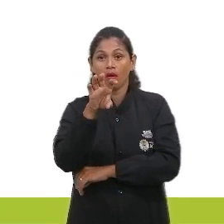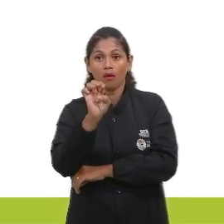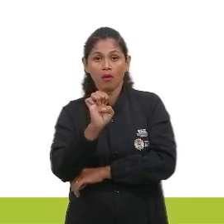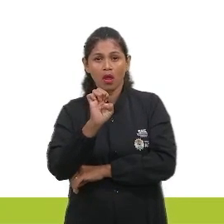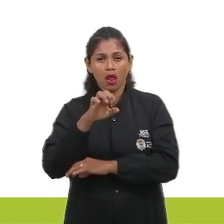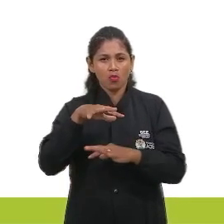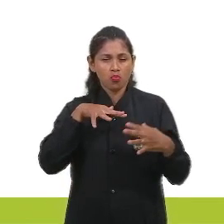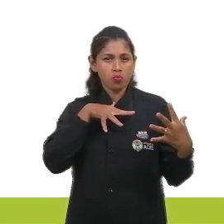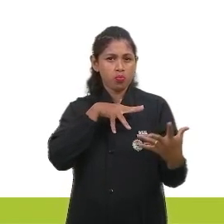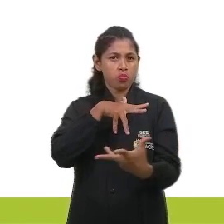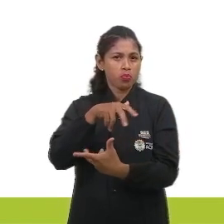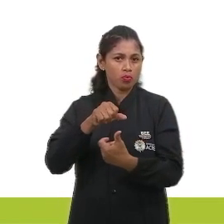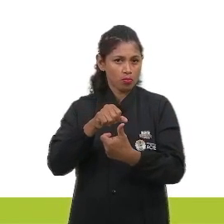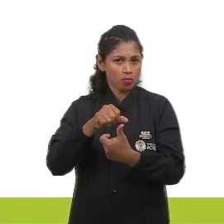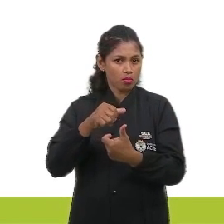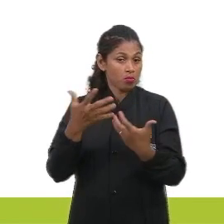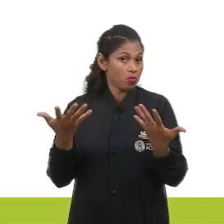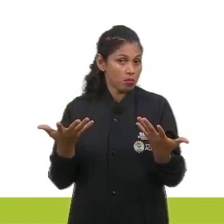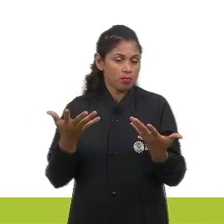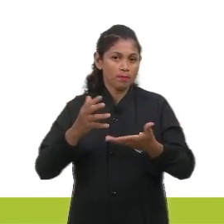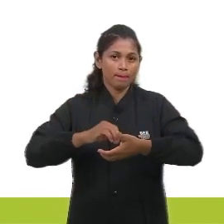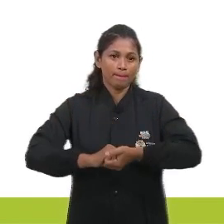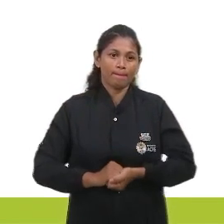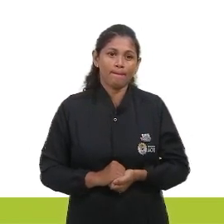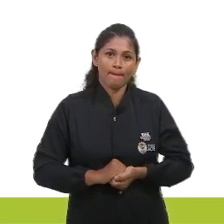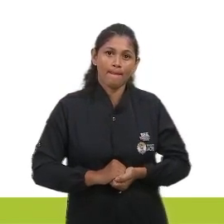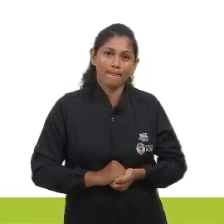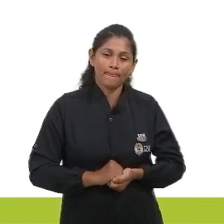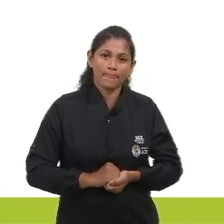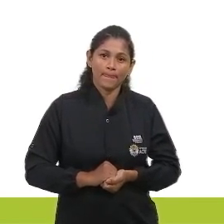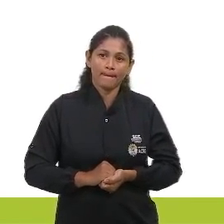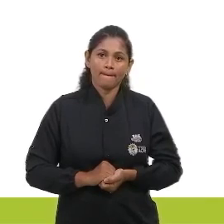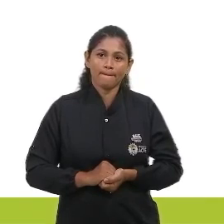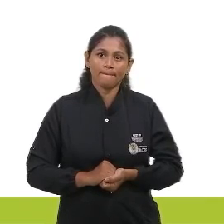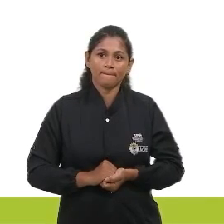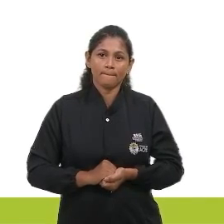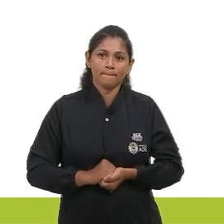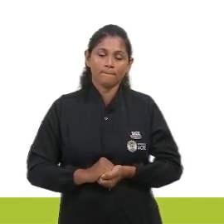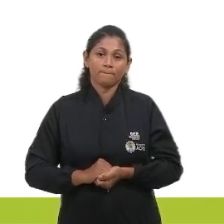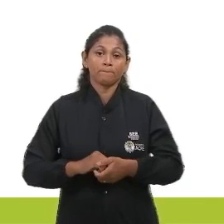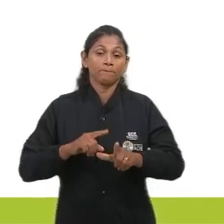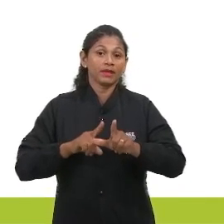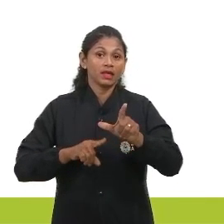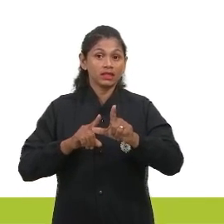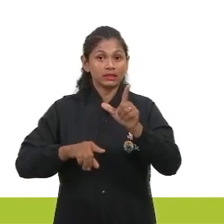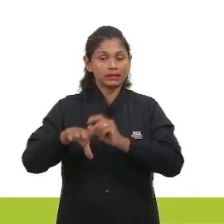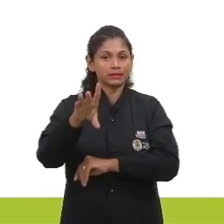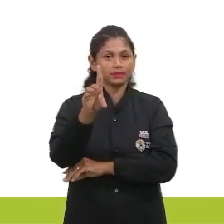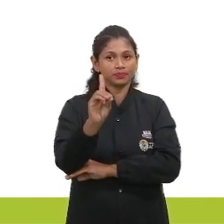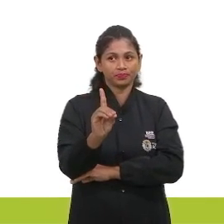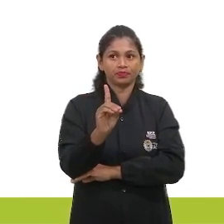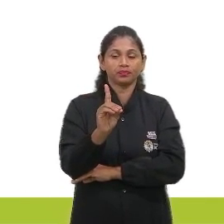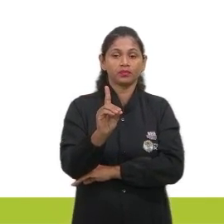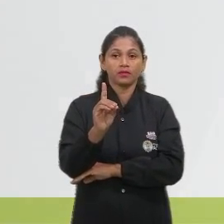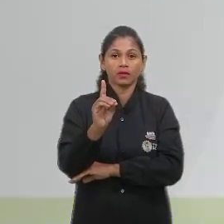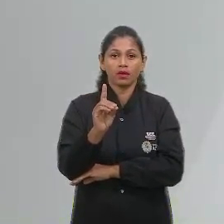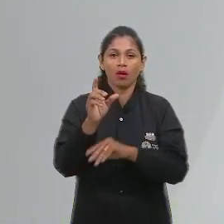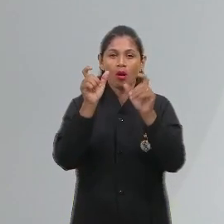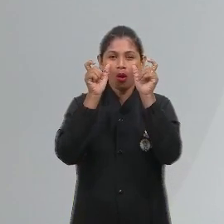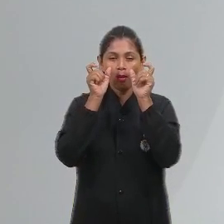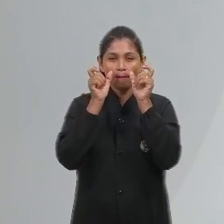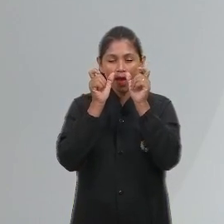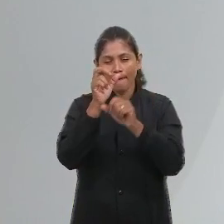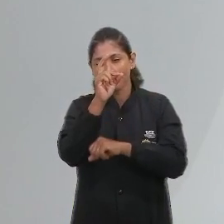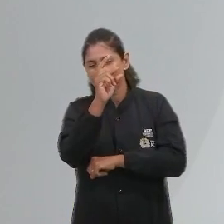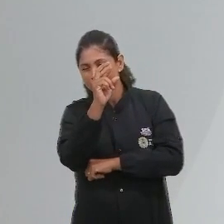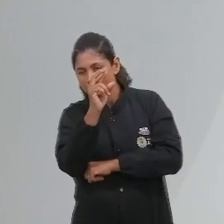bem atenção na aula, vamos visualizar a alternativa correta. Está expressa na letra D, observar. Como